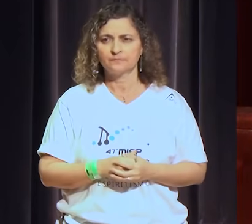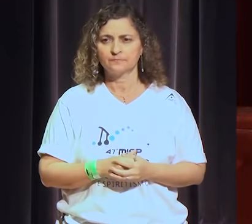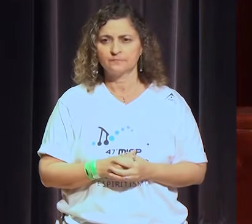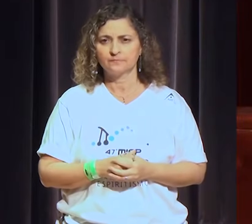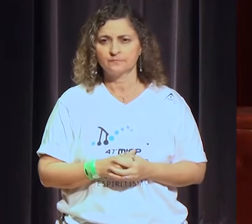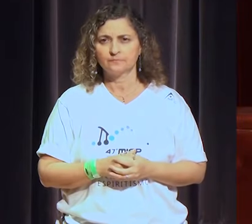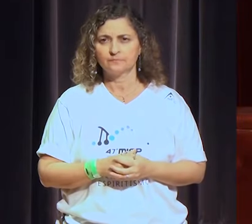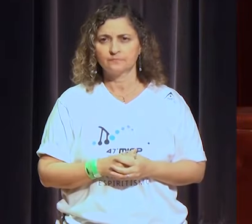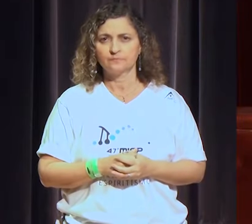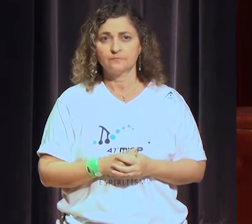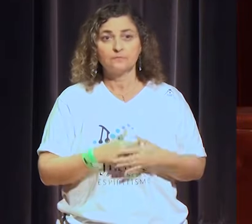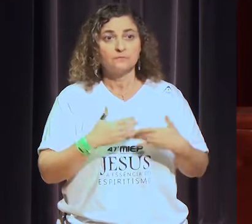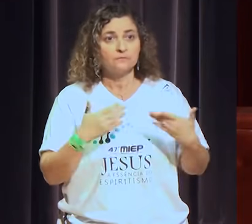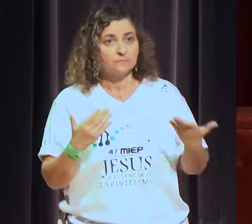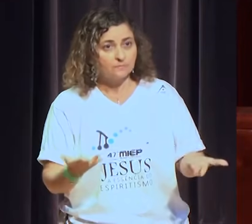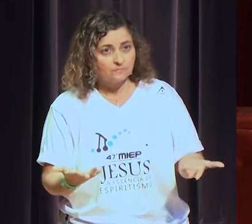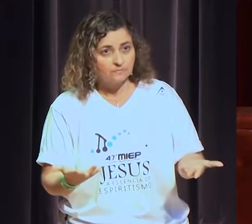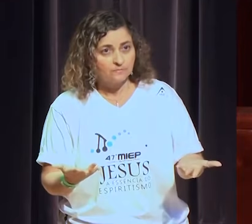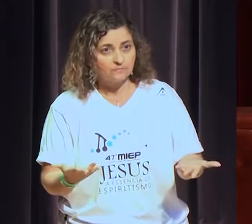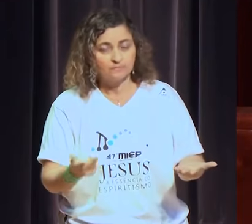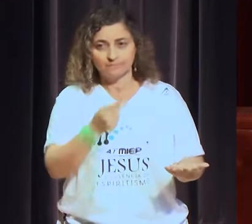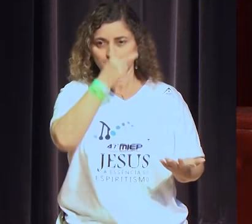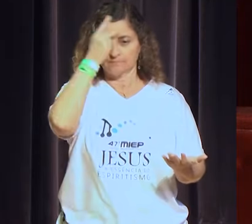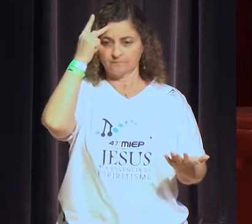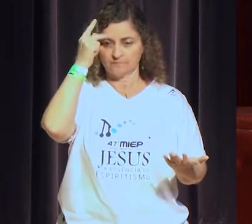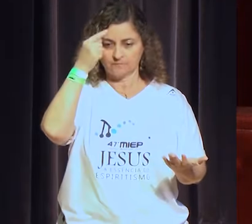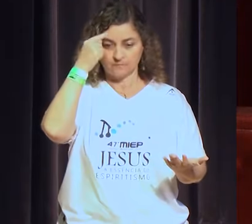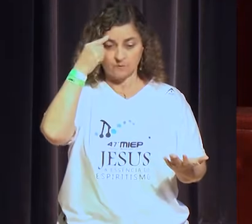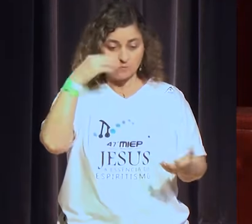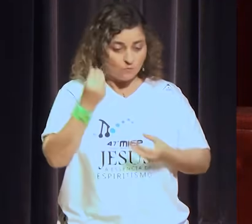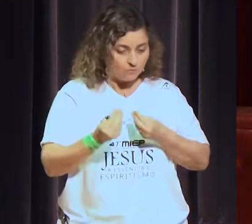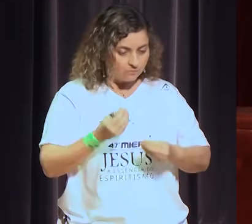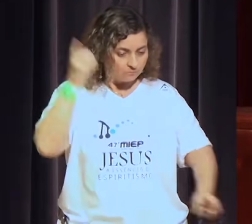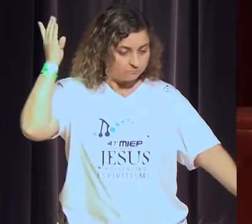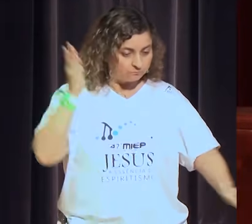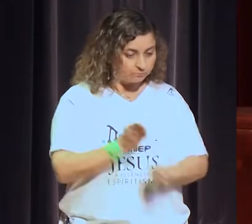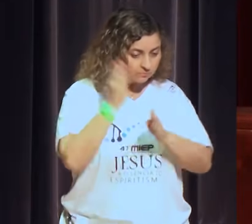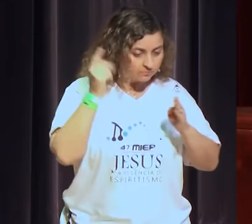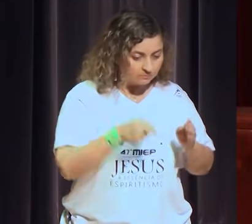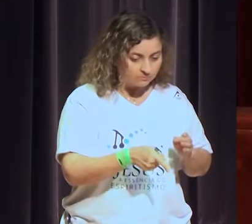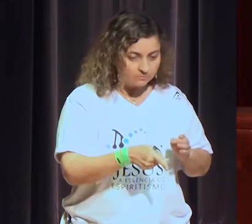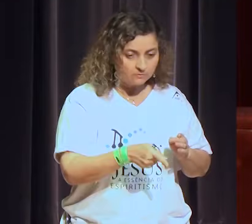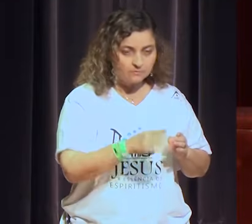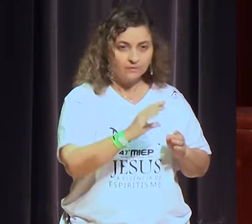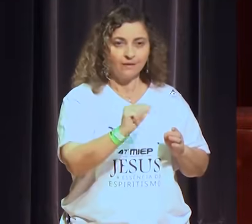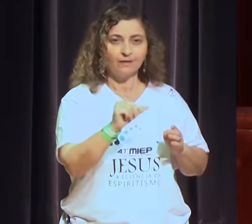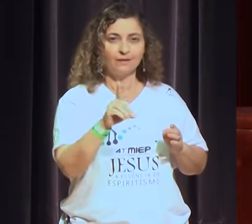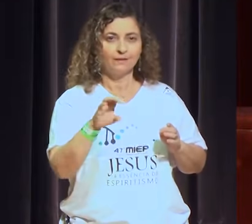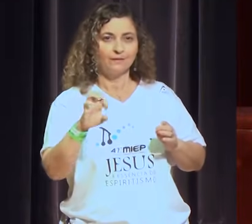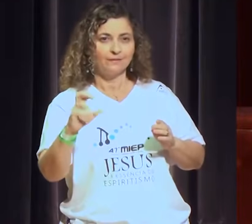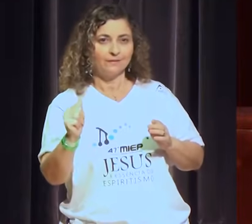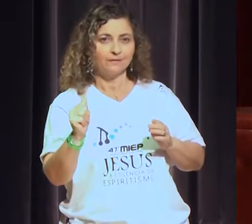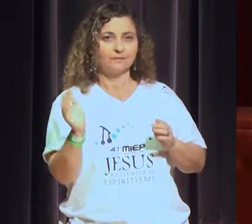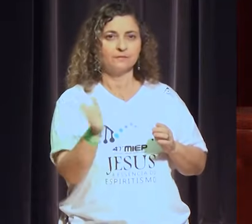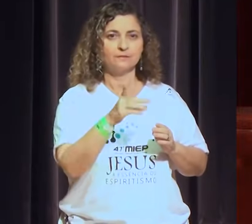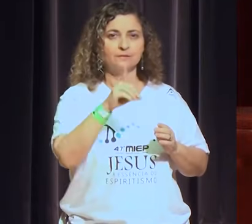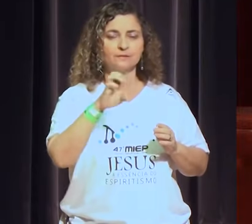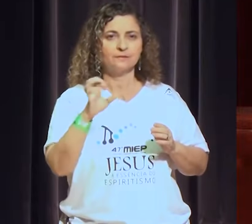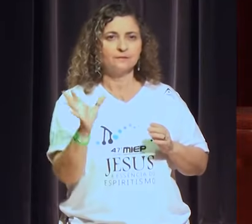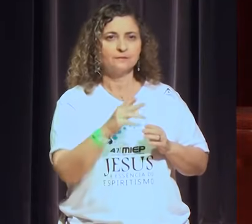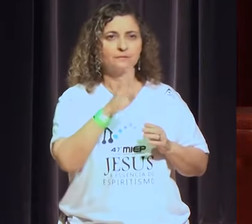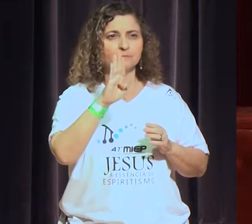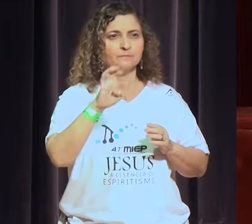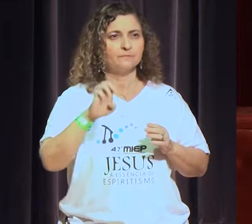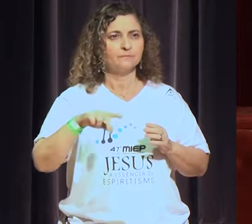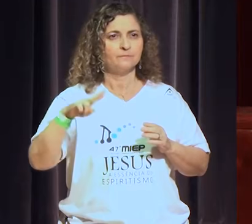Percebe? Então, o sujeito que descobriu a cadeia de benzeno, sabe como é que foi? Ele estava pensando como é que os átomos de carbono